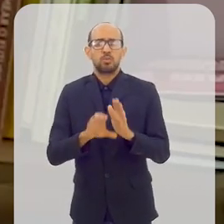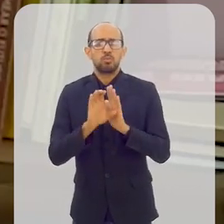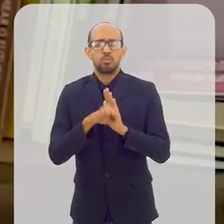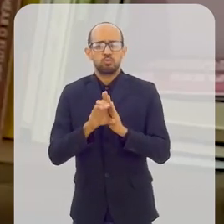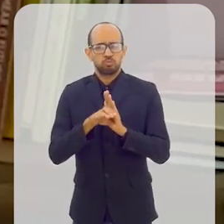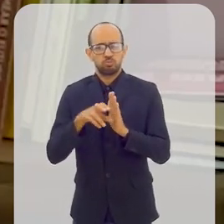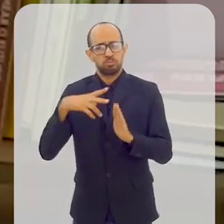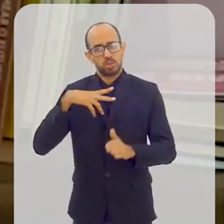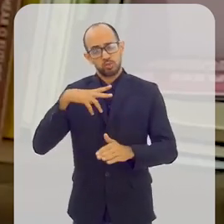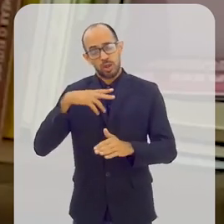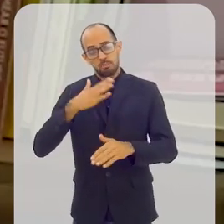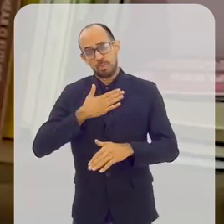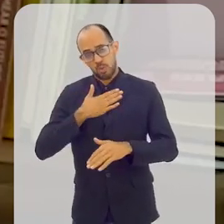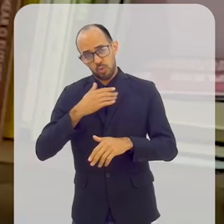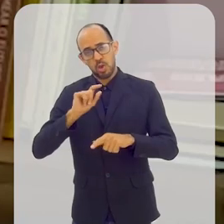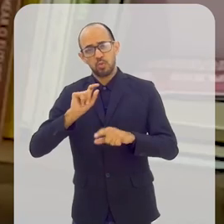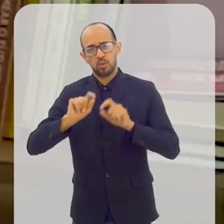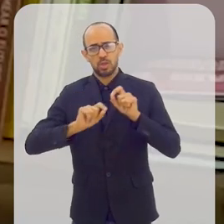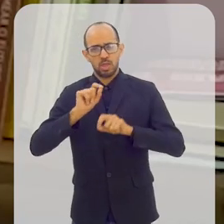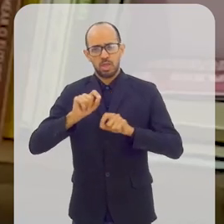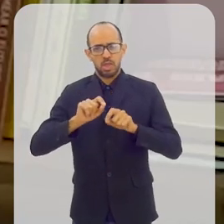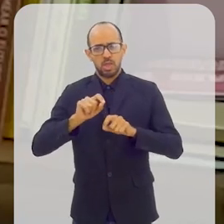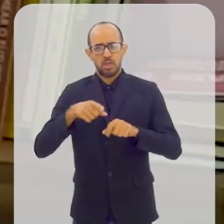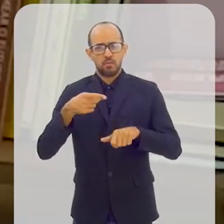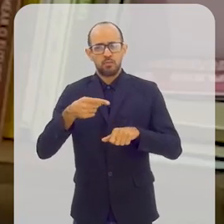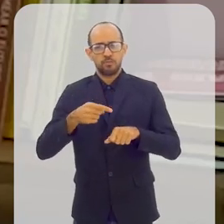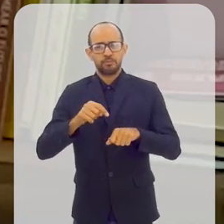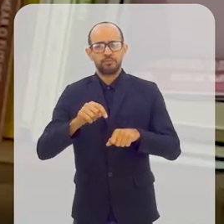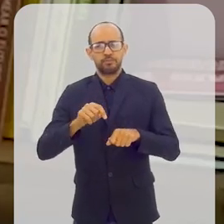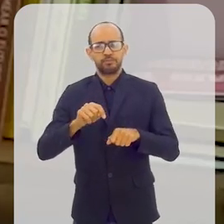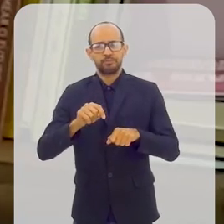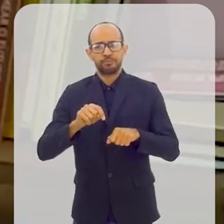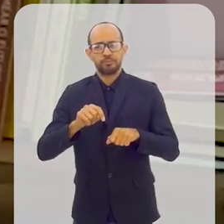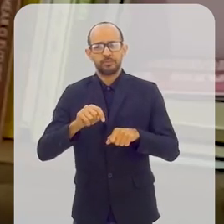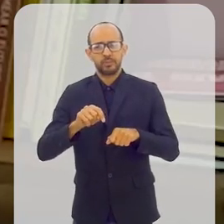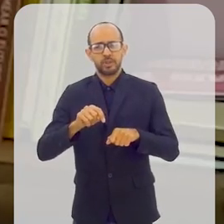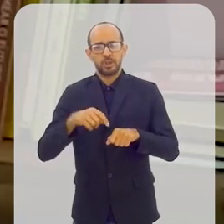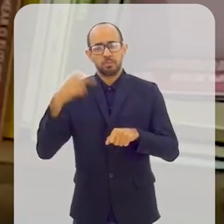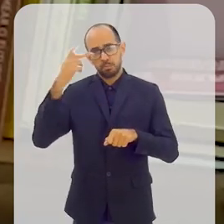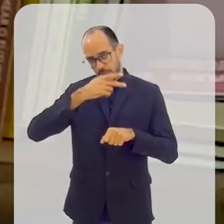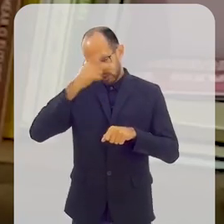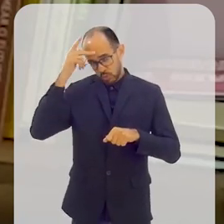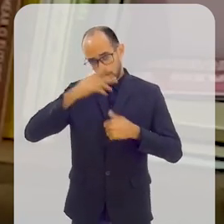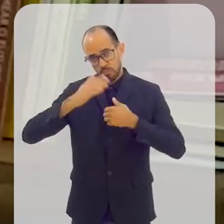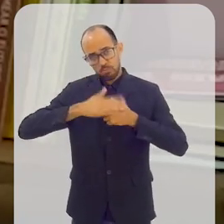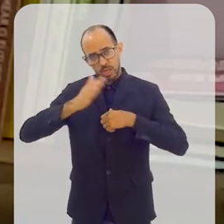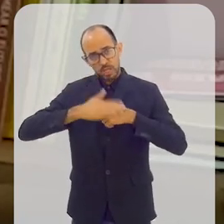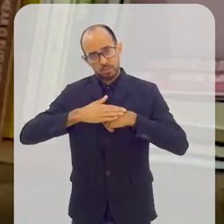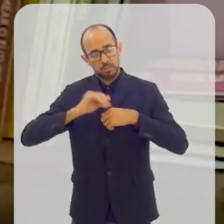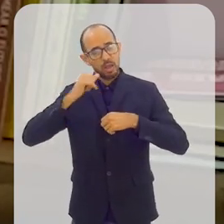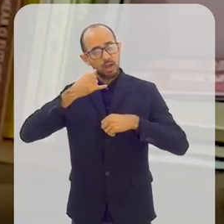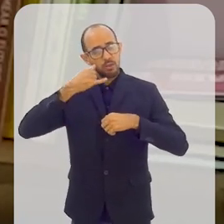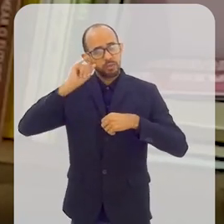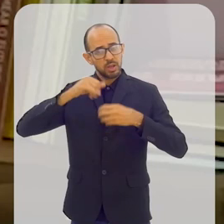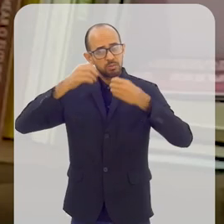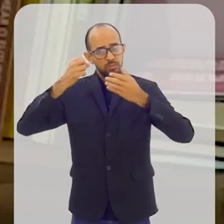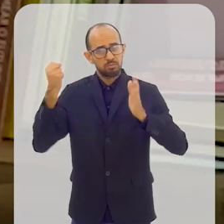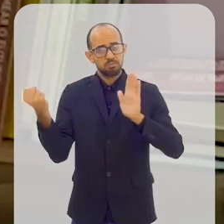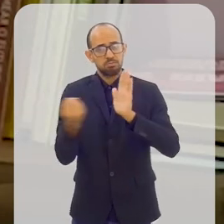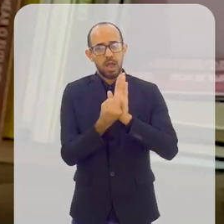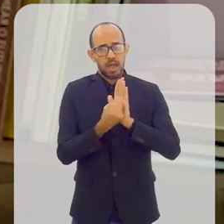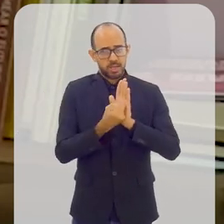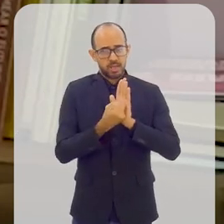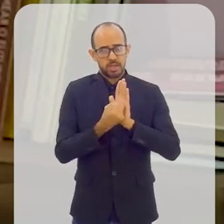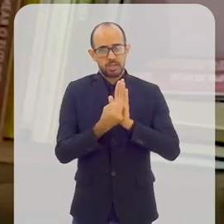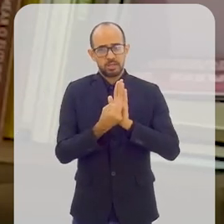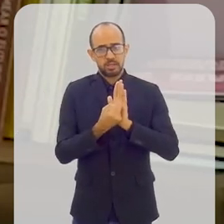uma definição pessoal, que é você, que é a pessoa diminuir o impacto que ela vai ter durante a